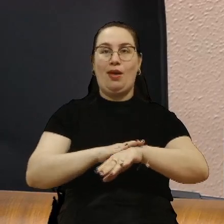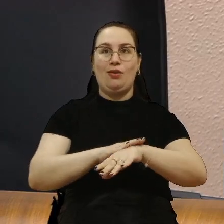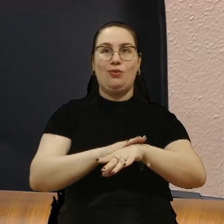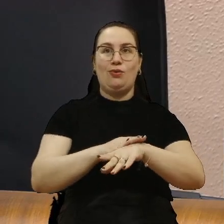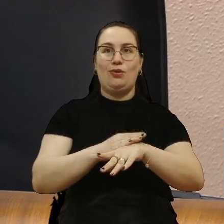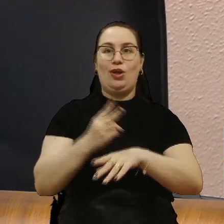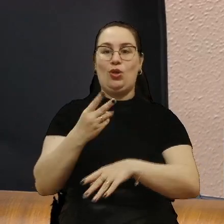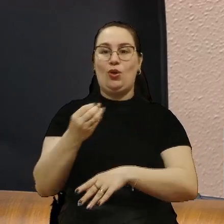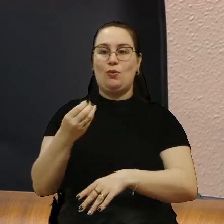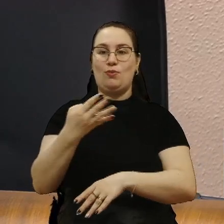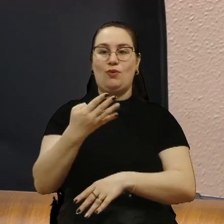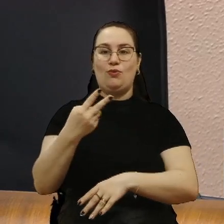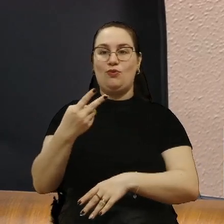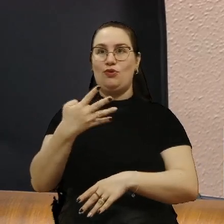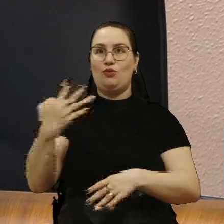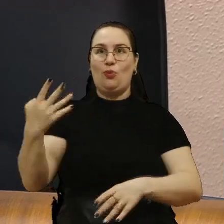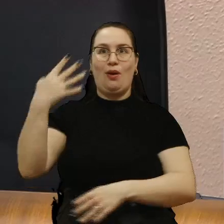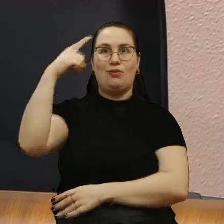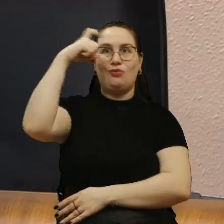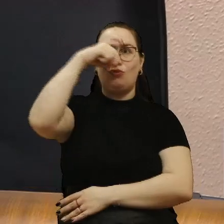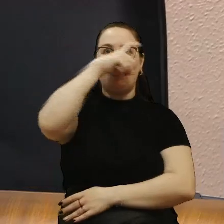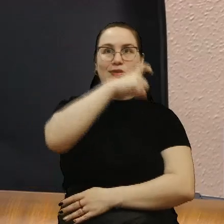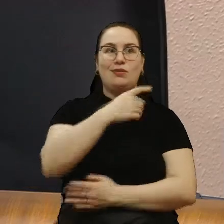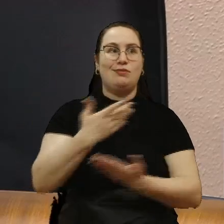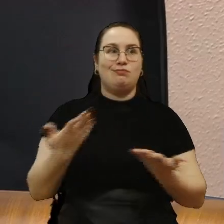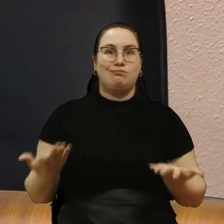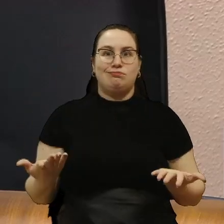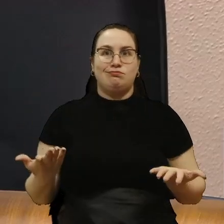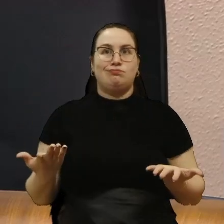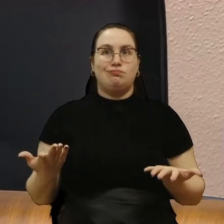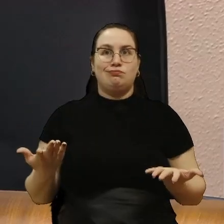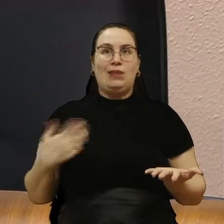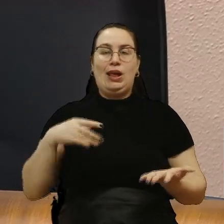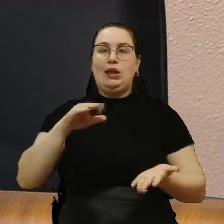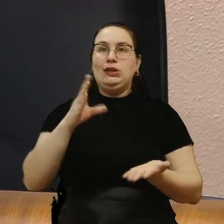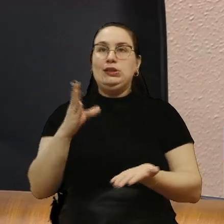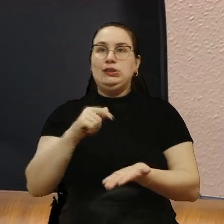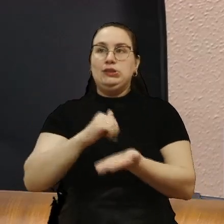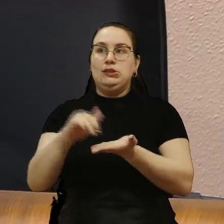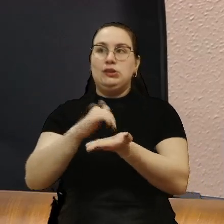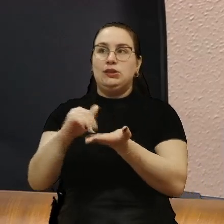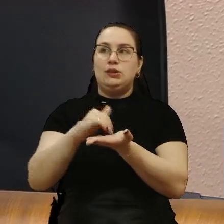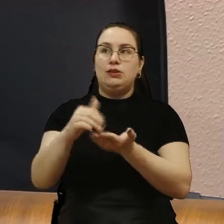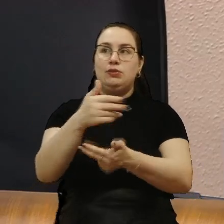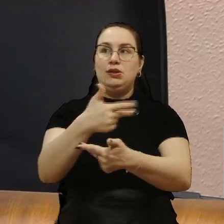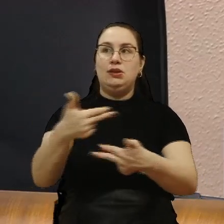em 2024, é o prefeito Adiló. E eu sei que tem muitos secretários